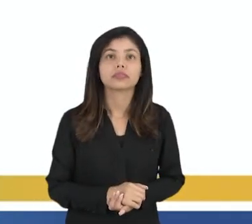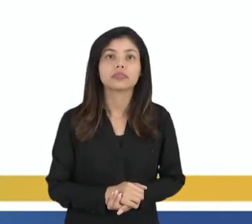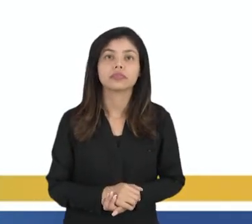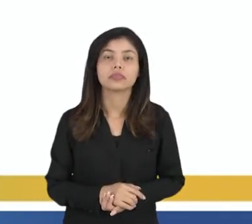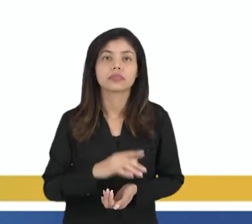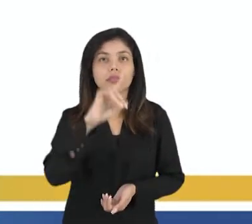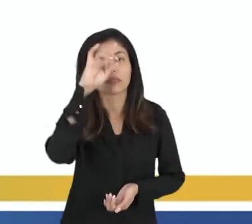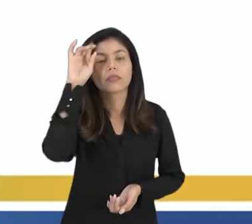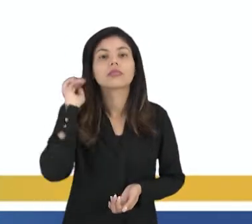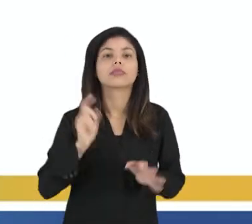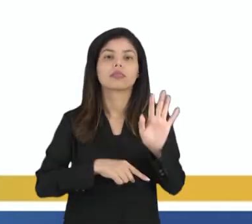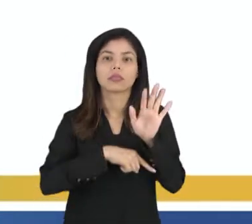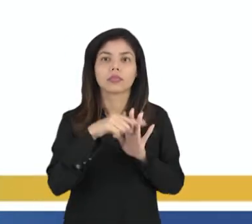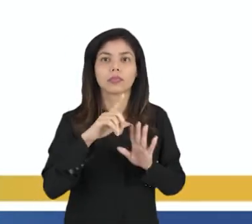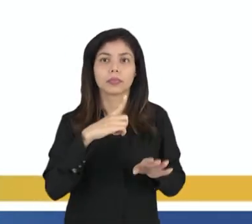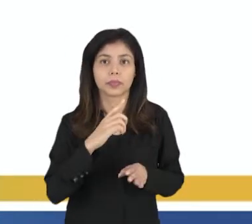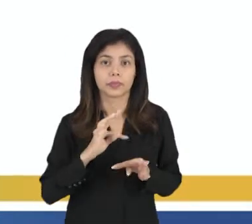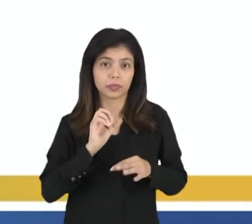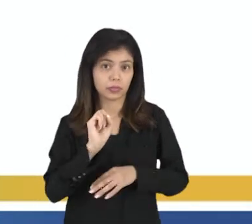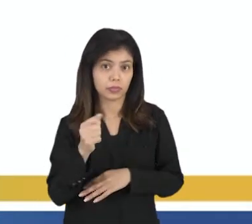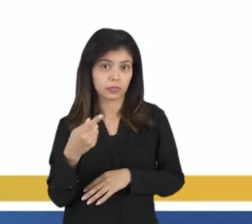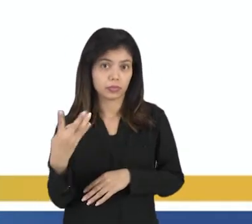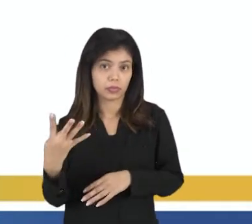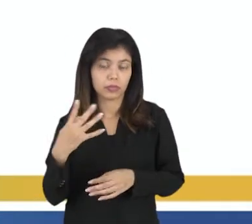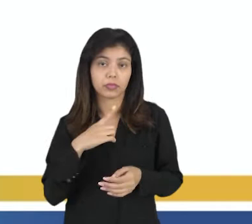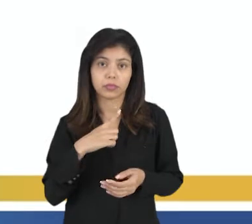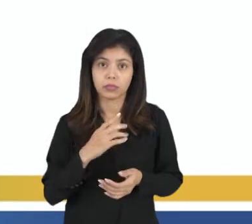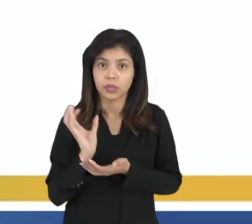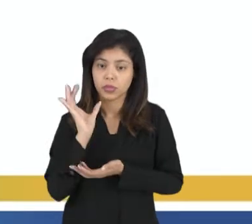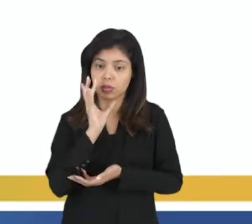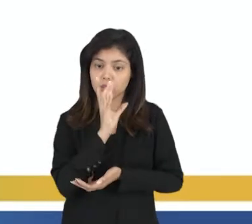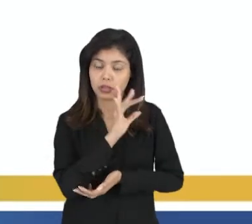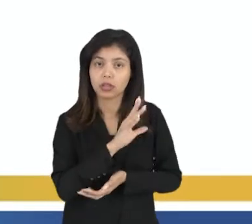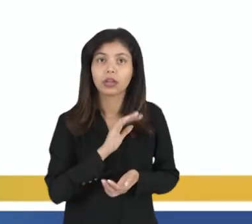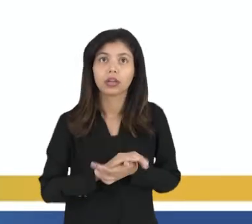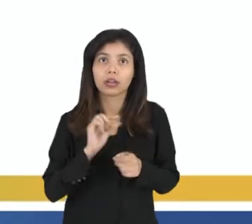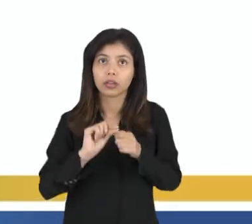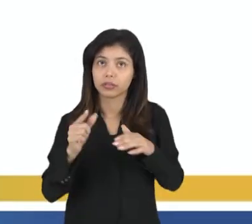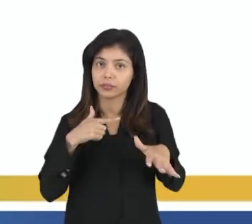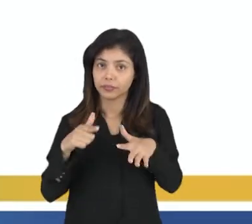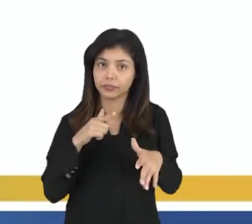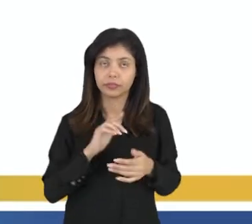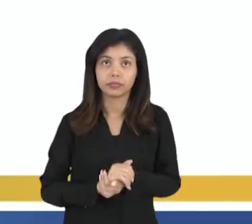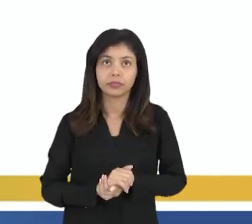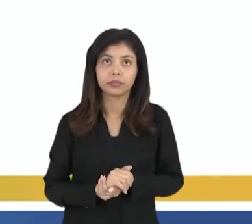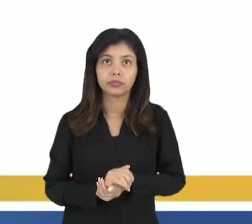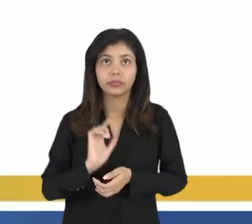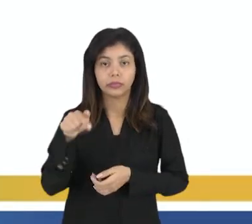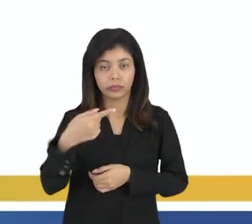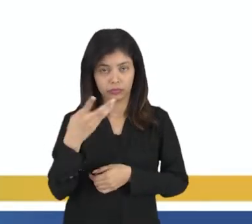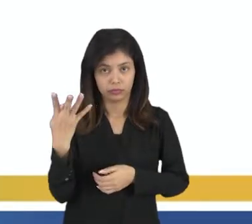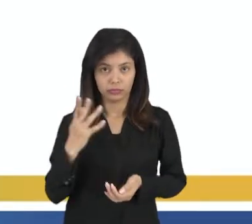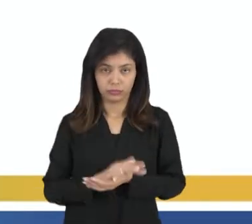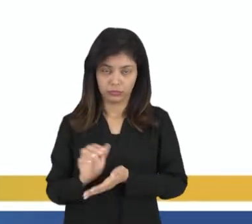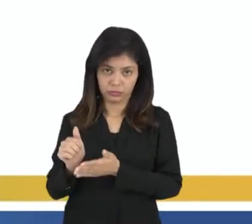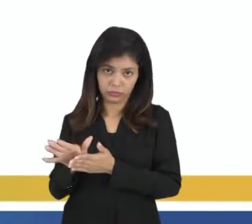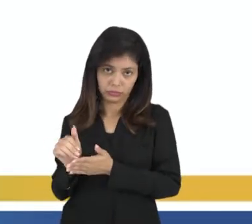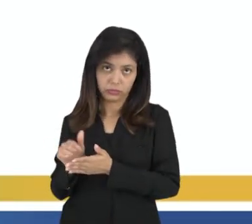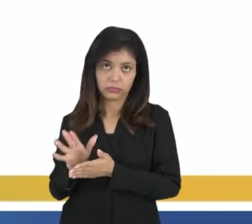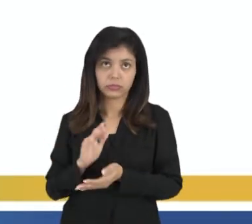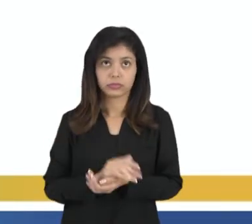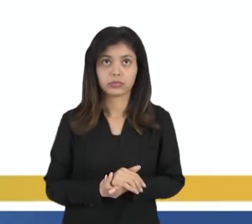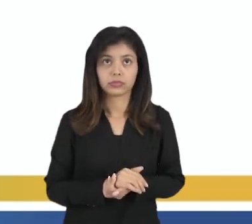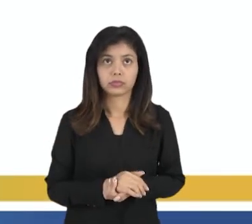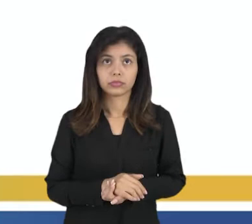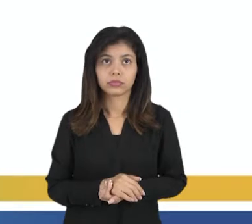fonte térmica fornece uma quantidade de calor no dispositivo, realiza trabalho, e outra quantidade ela é